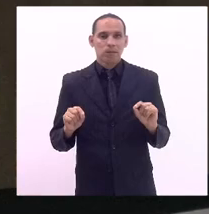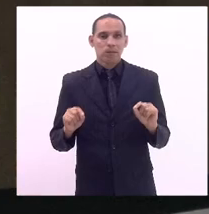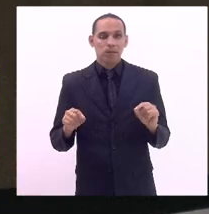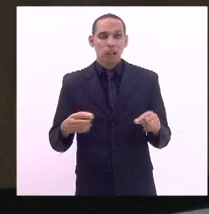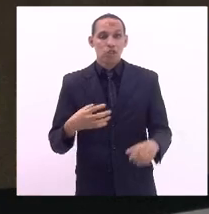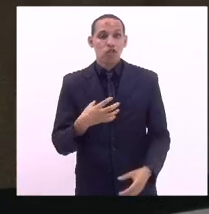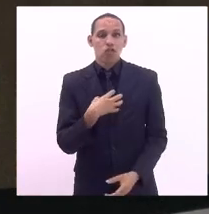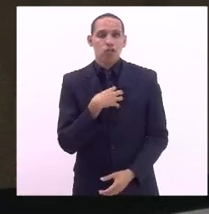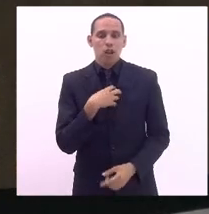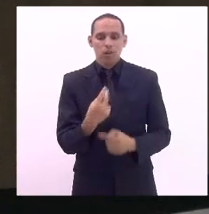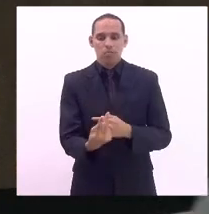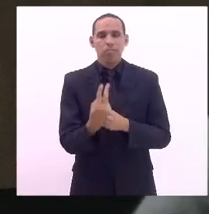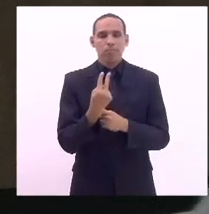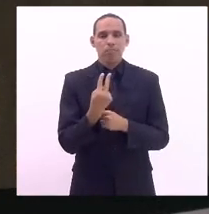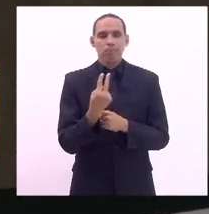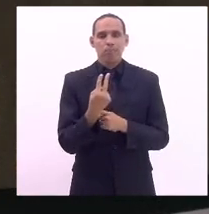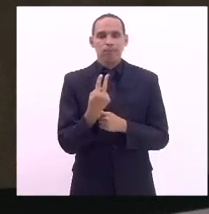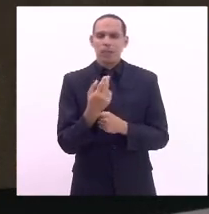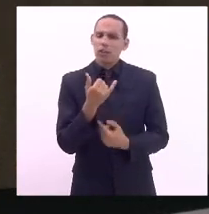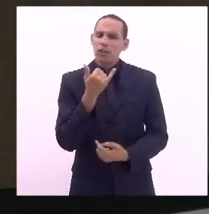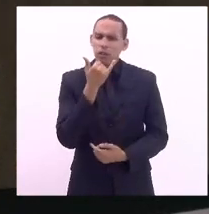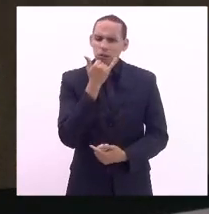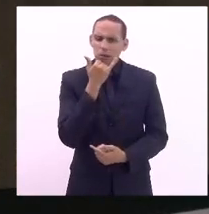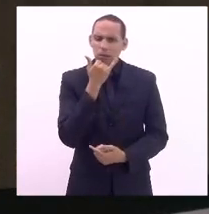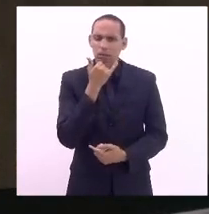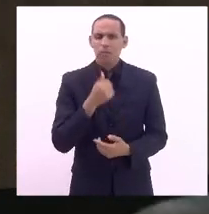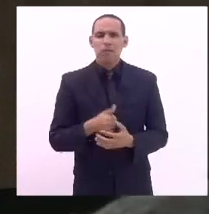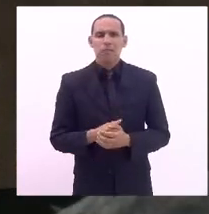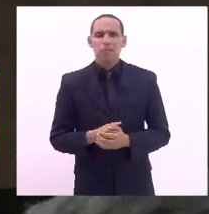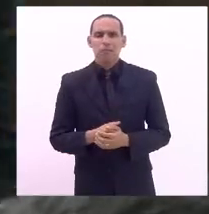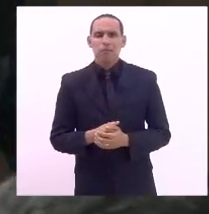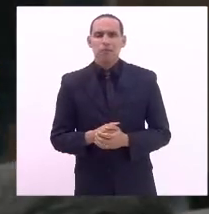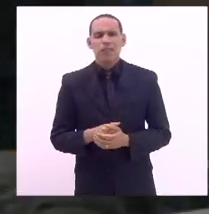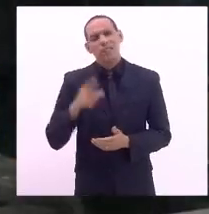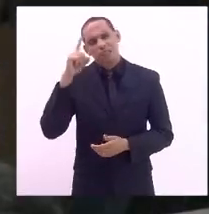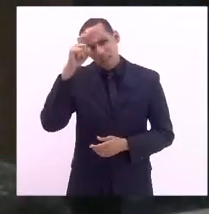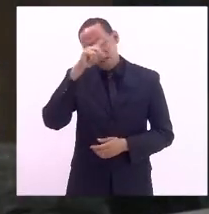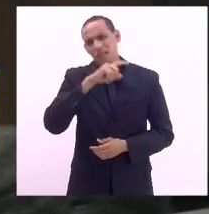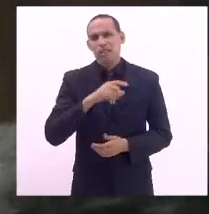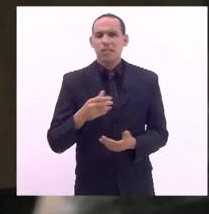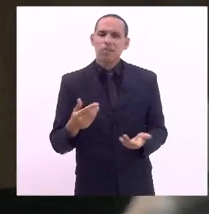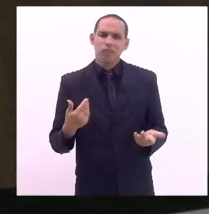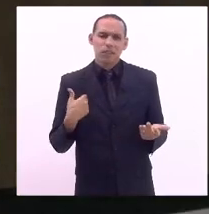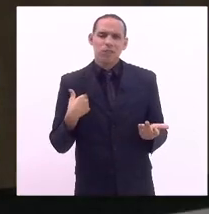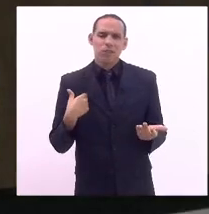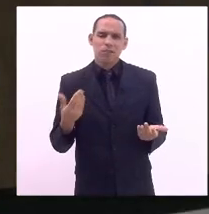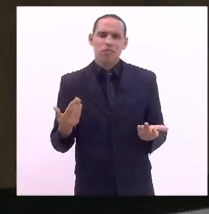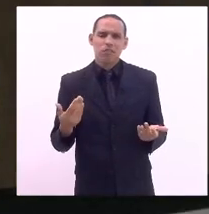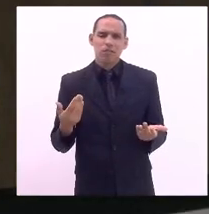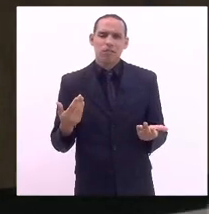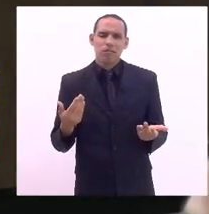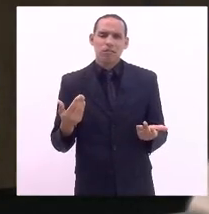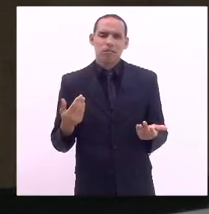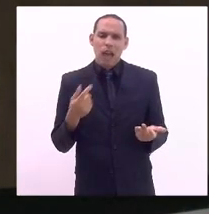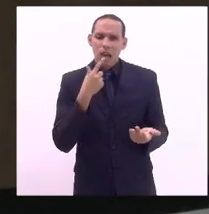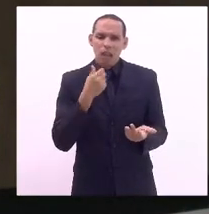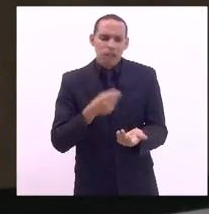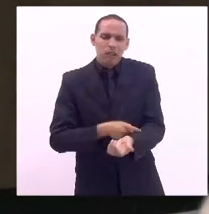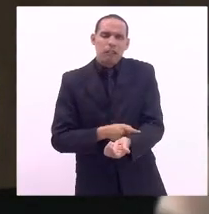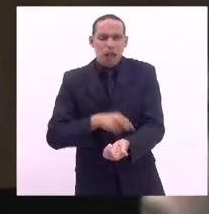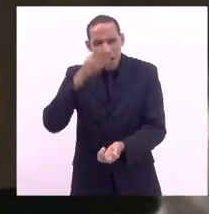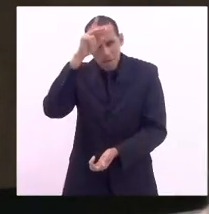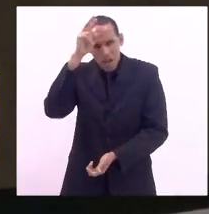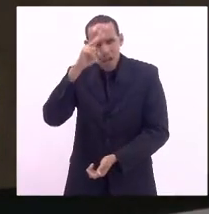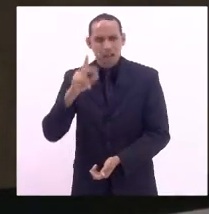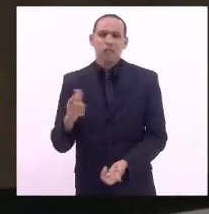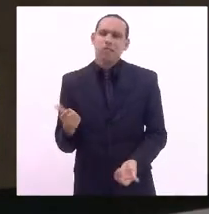se defender. E, desculpe, mas está ficando complicado, aí eu também não tenho sangue de barata, mas